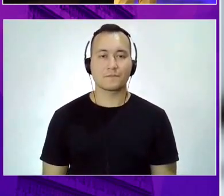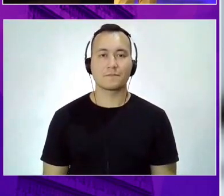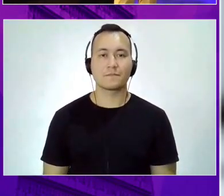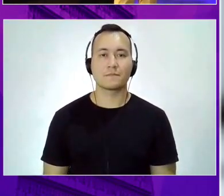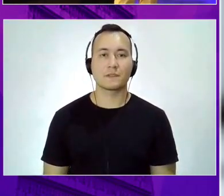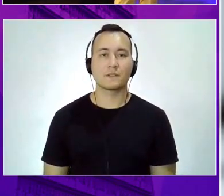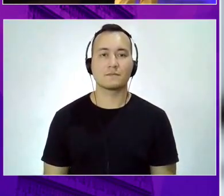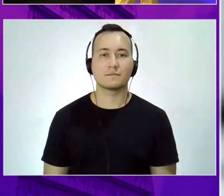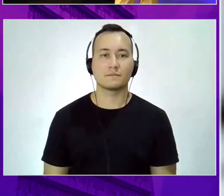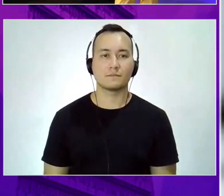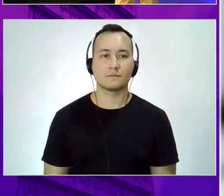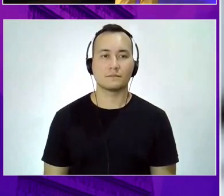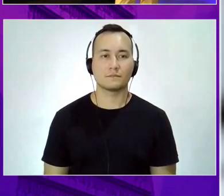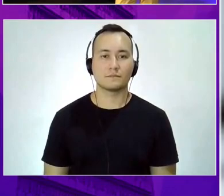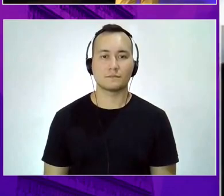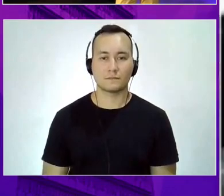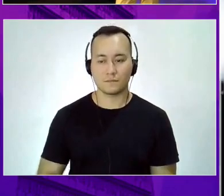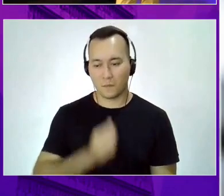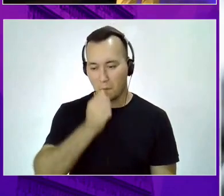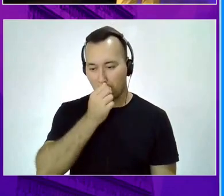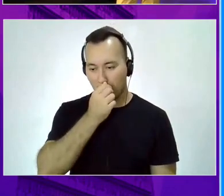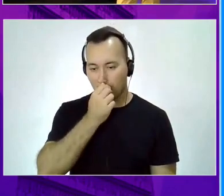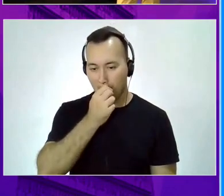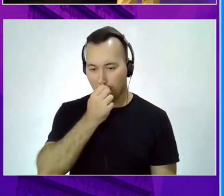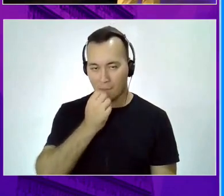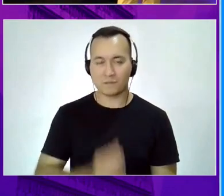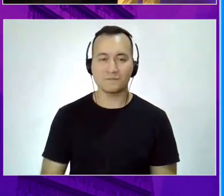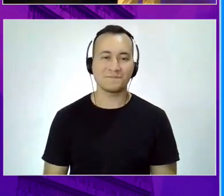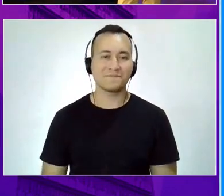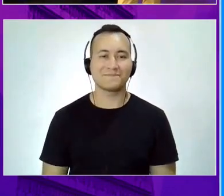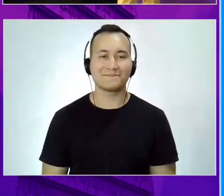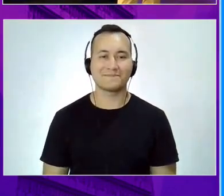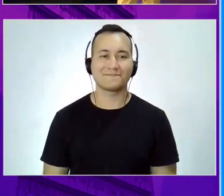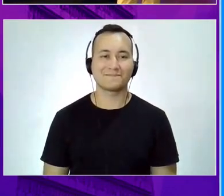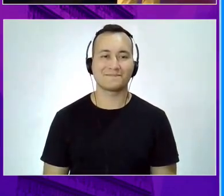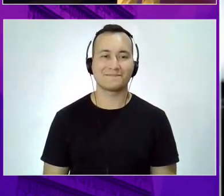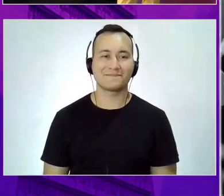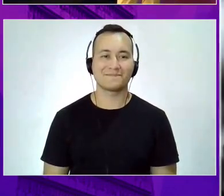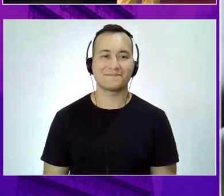É que ele não está indo para baixo. Ele está guiando só para frente.